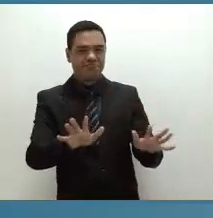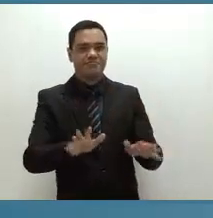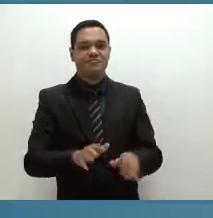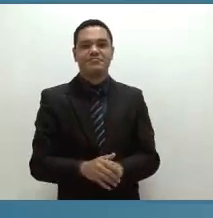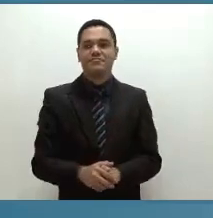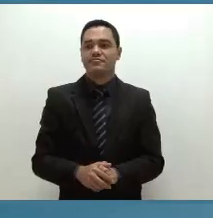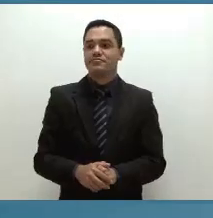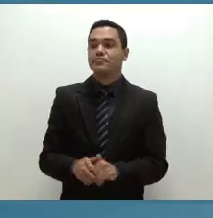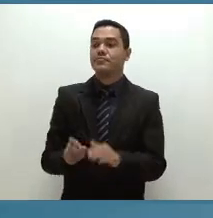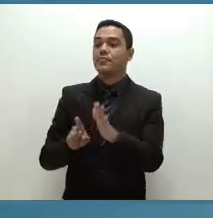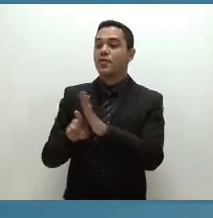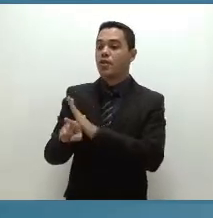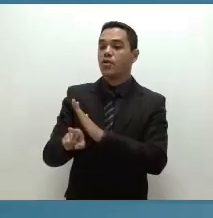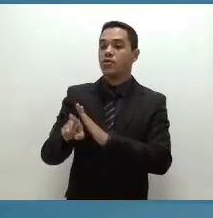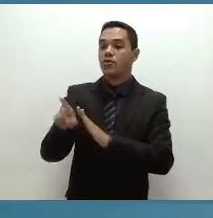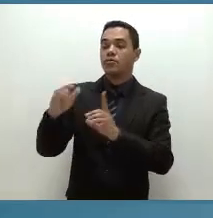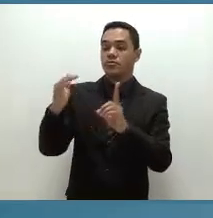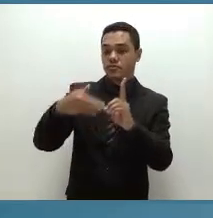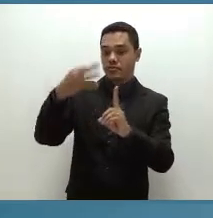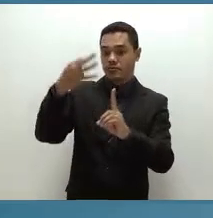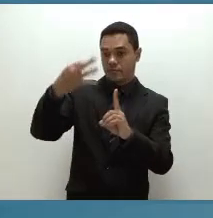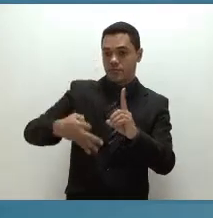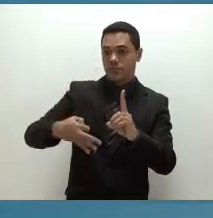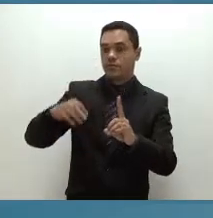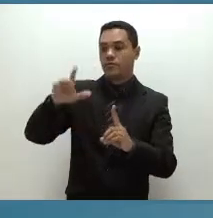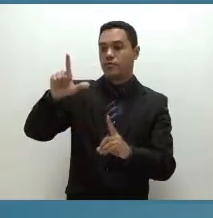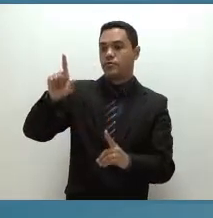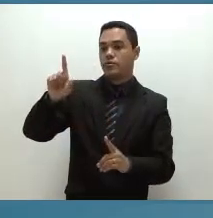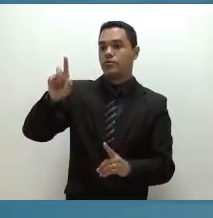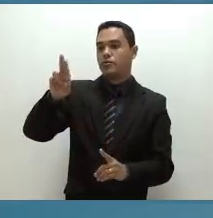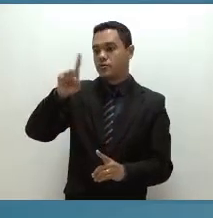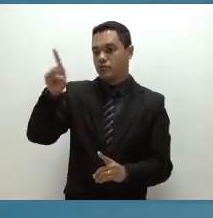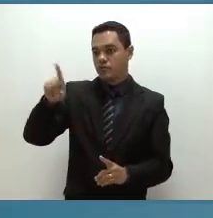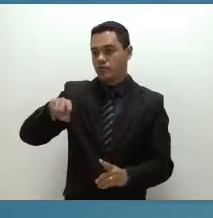Desembargadora Luzia Nádia Guimarães Nascimento,